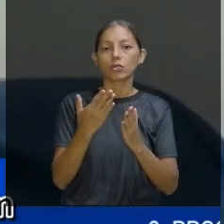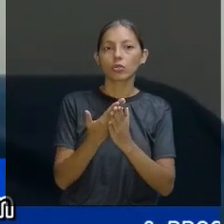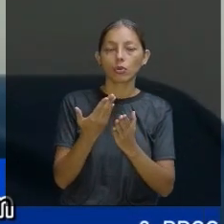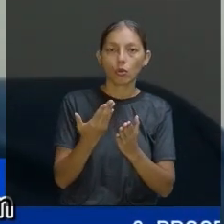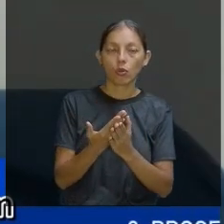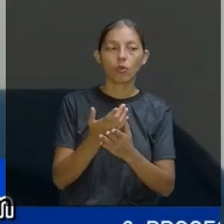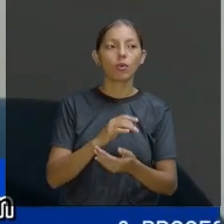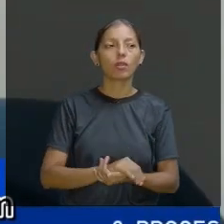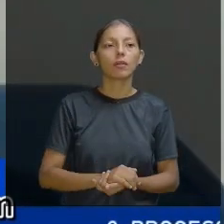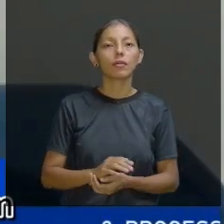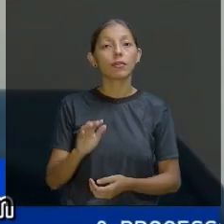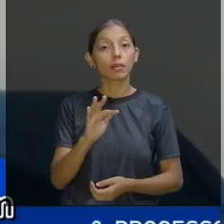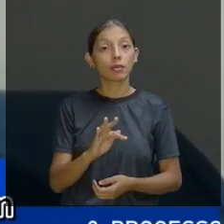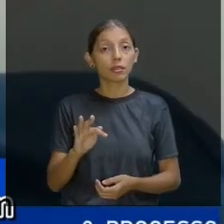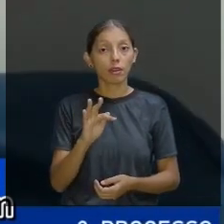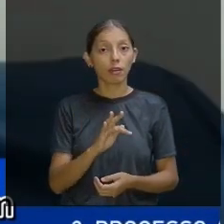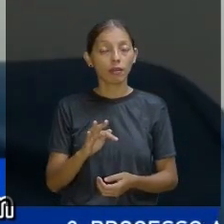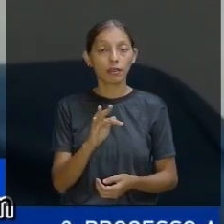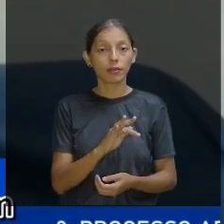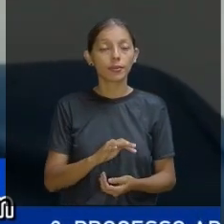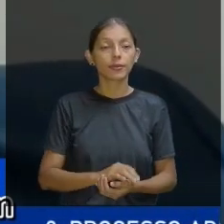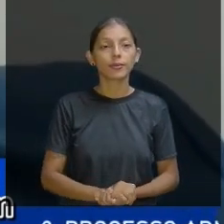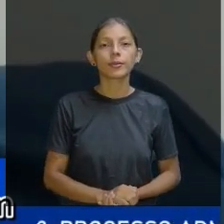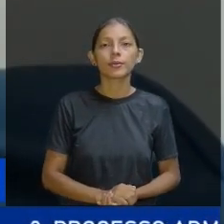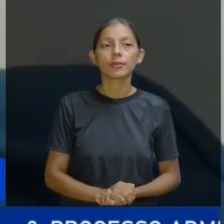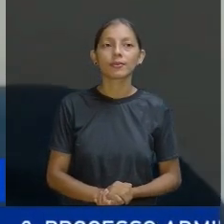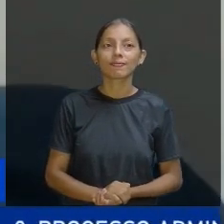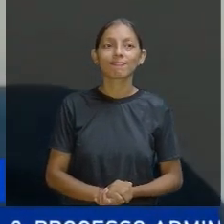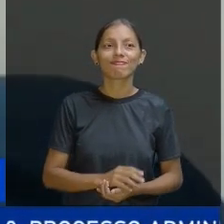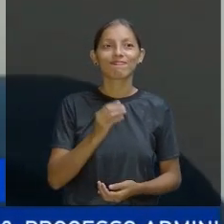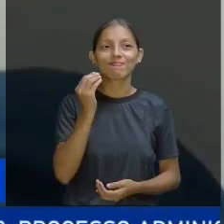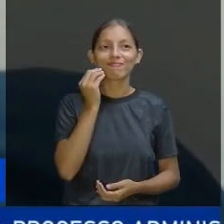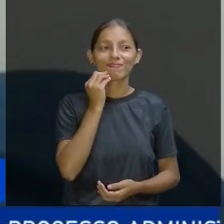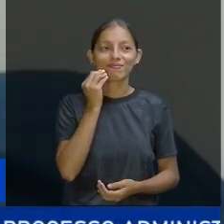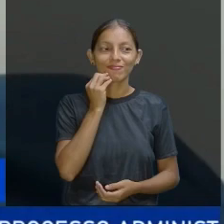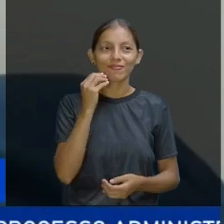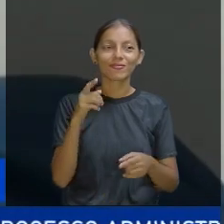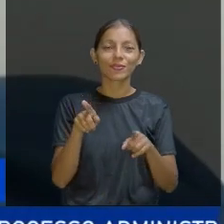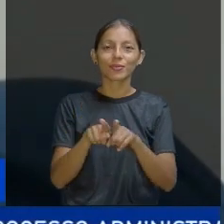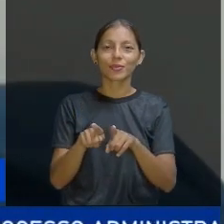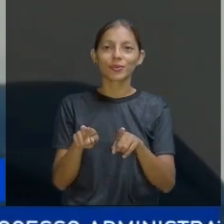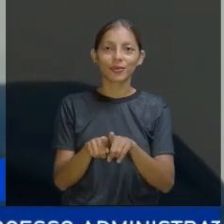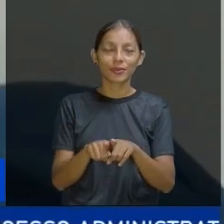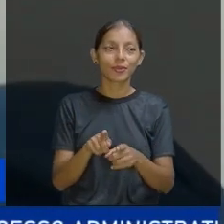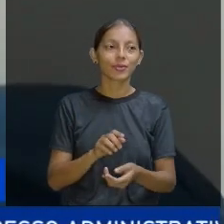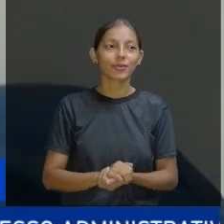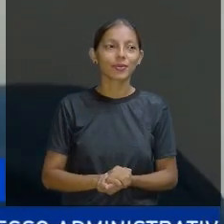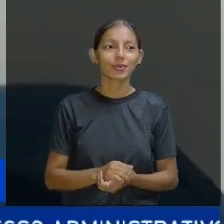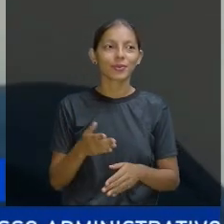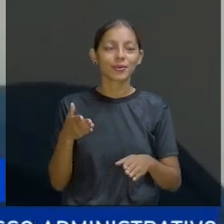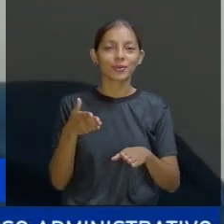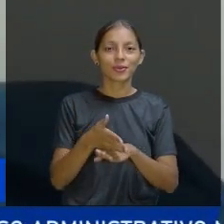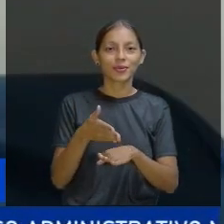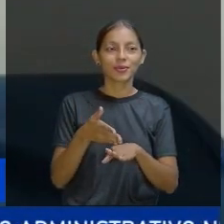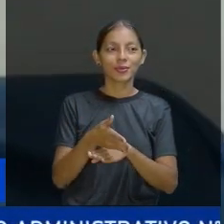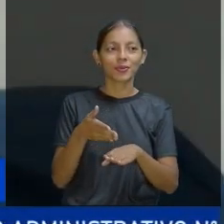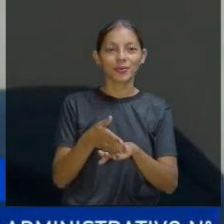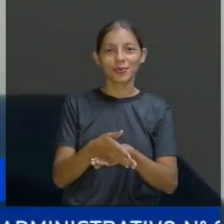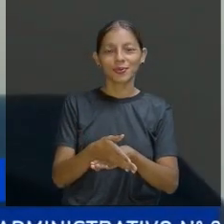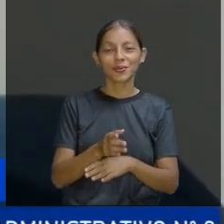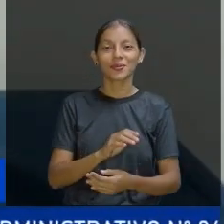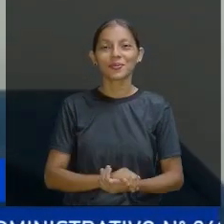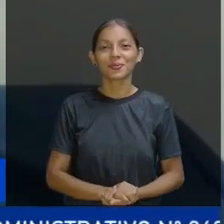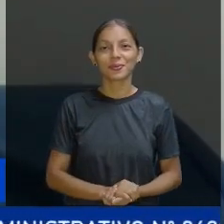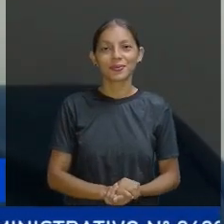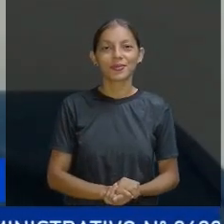se habilitem, tenham também a oportunidade de participar também, integrar os